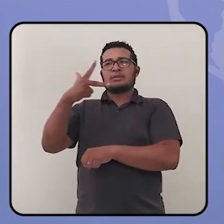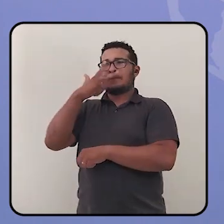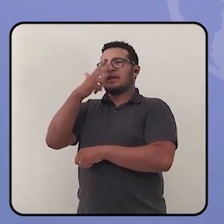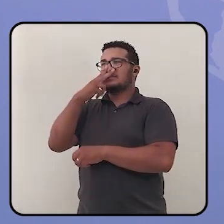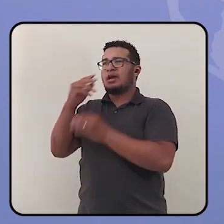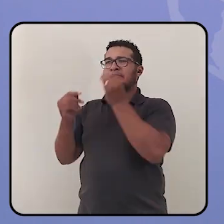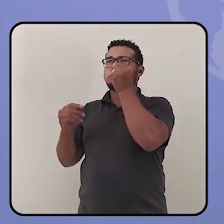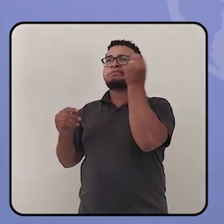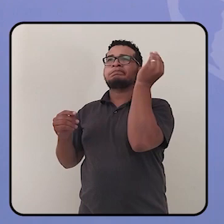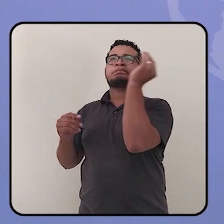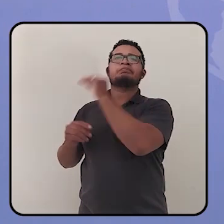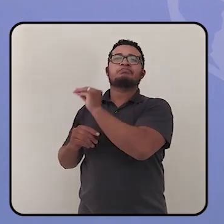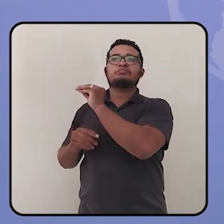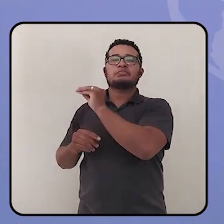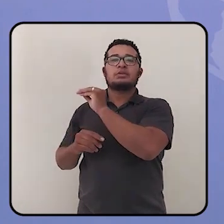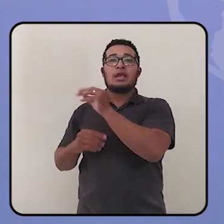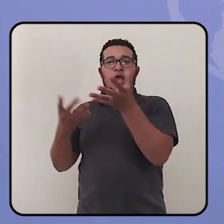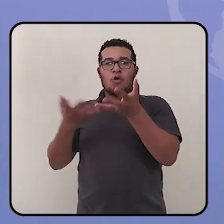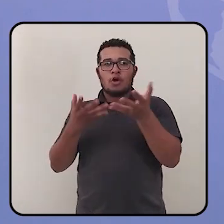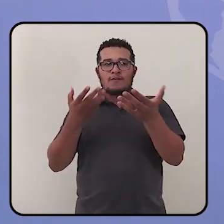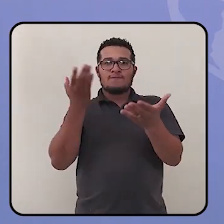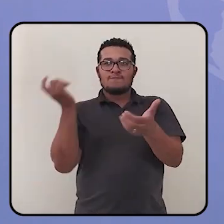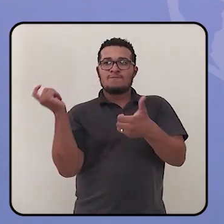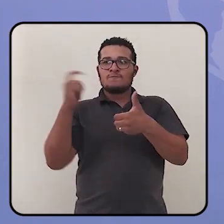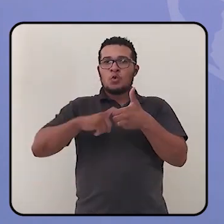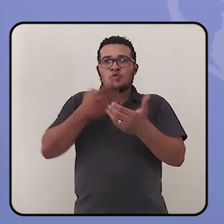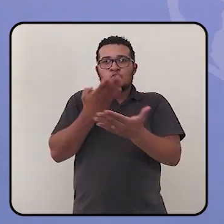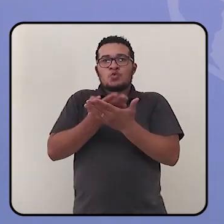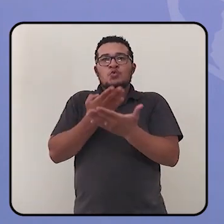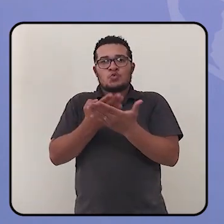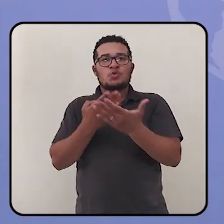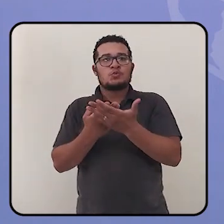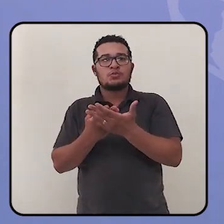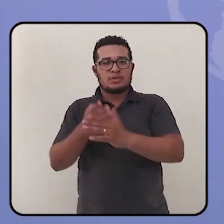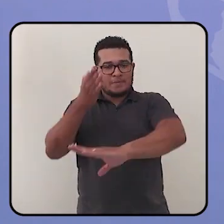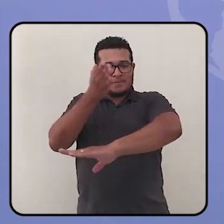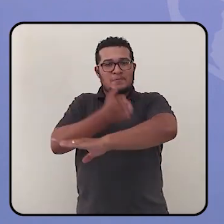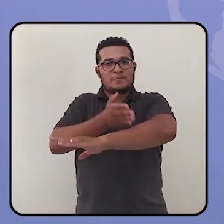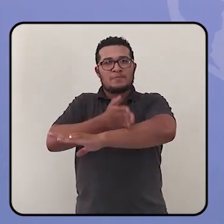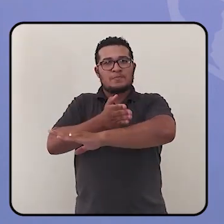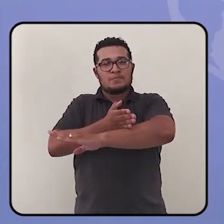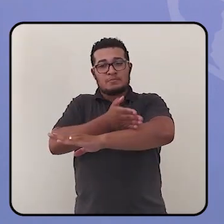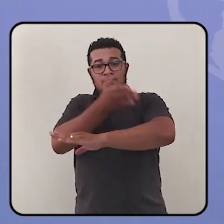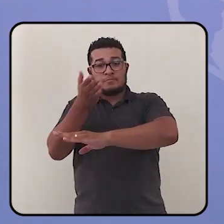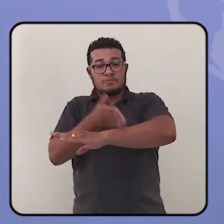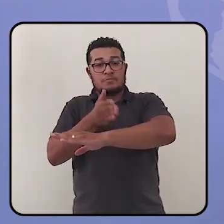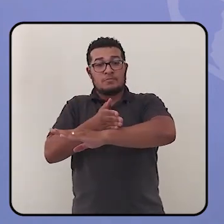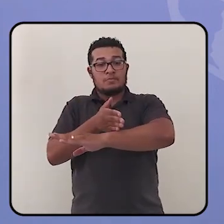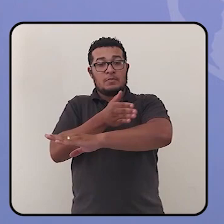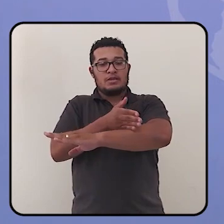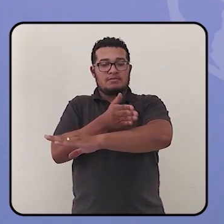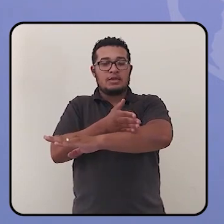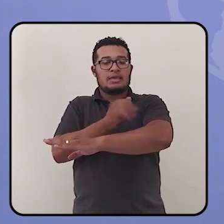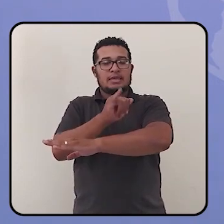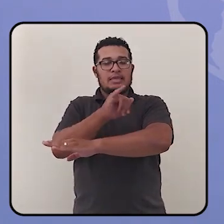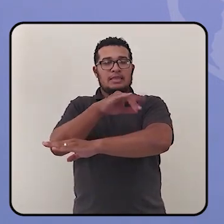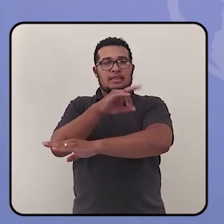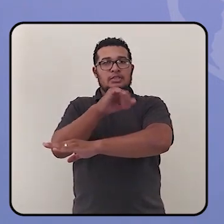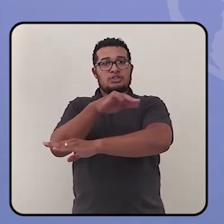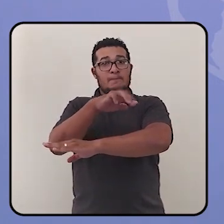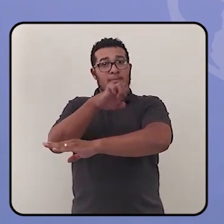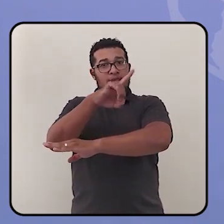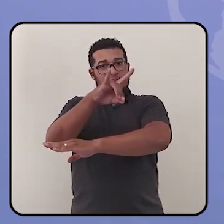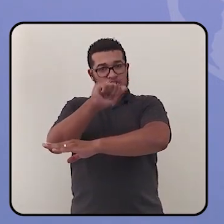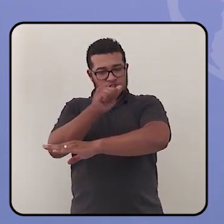média voltaram a ser estudadas no período da idade moderna a idade moderna essa fase posterior e